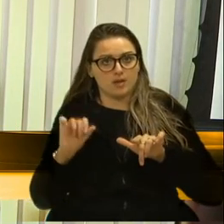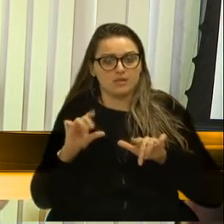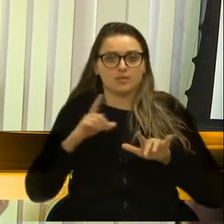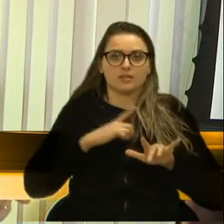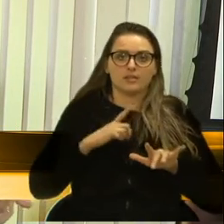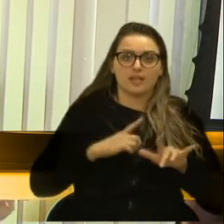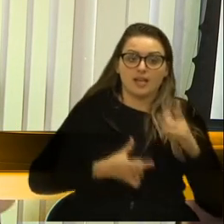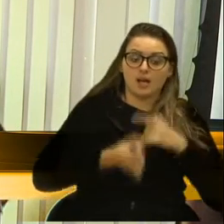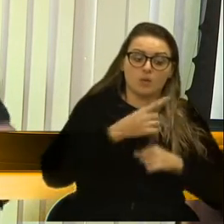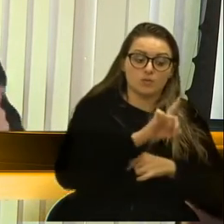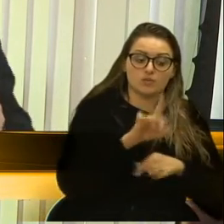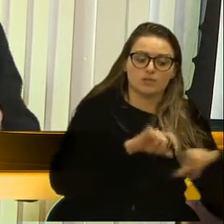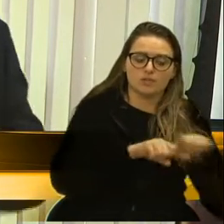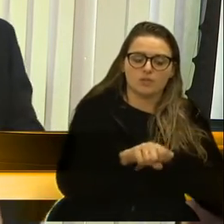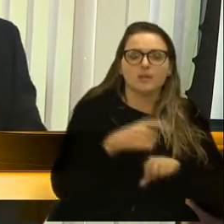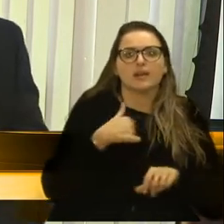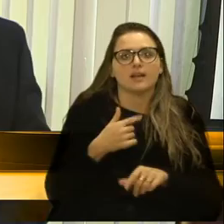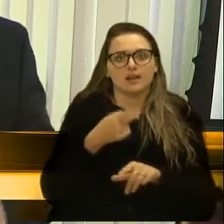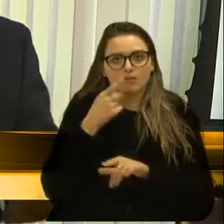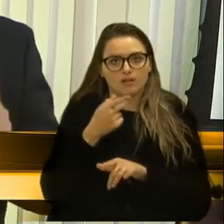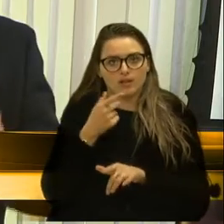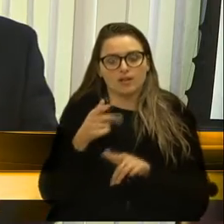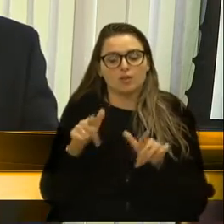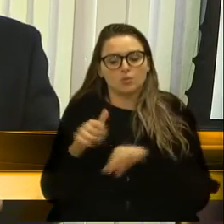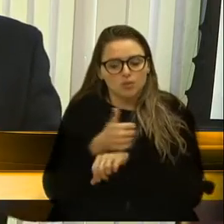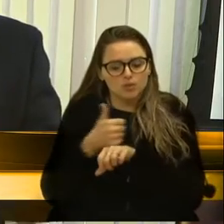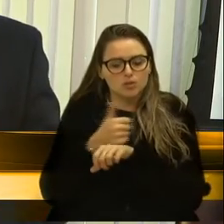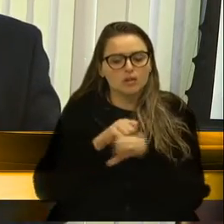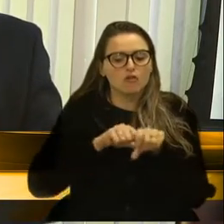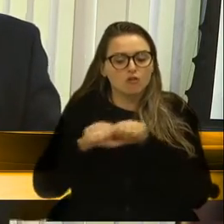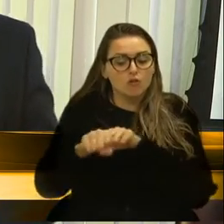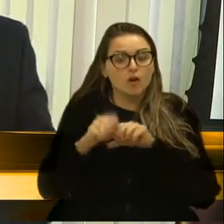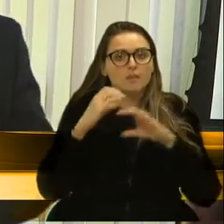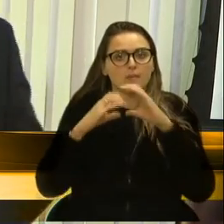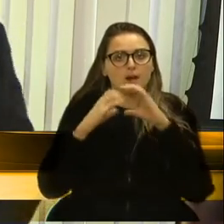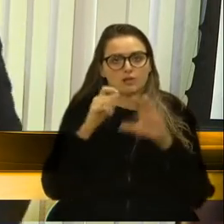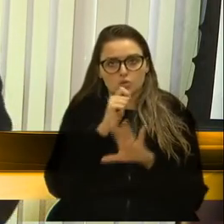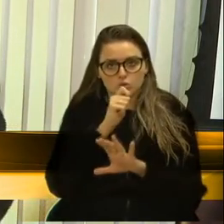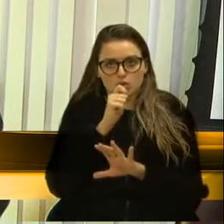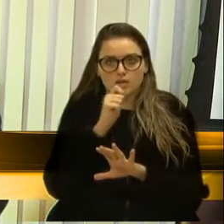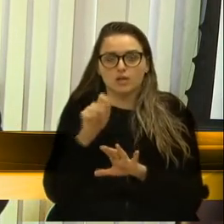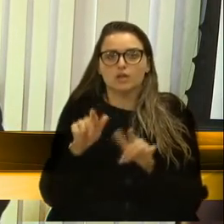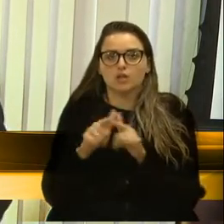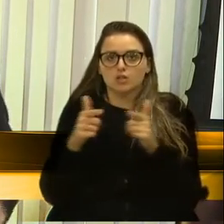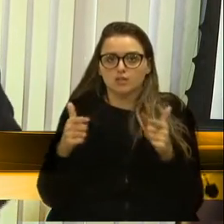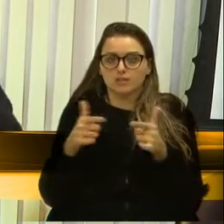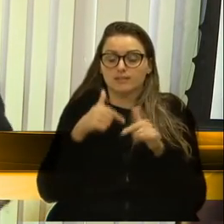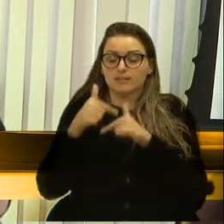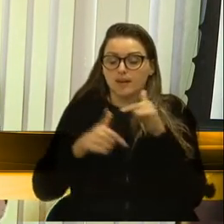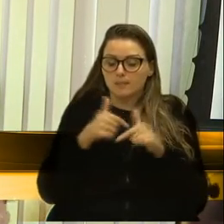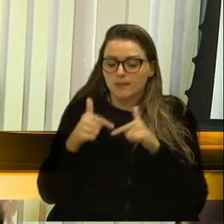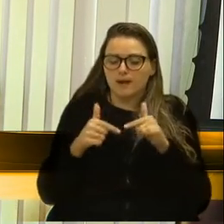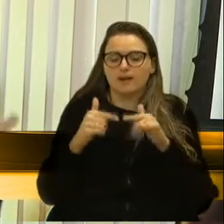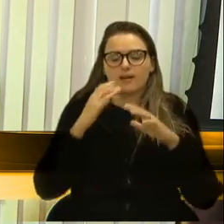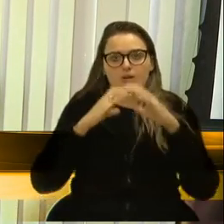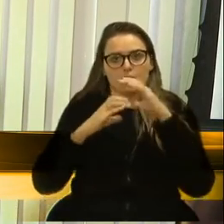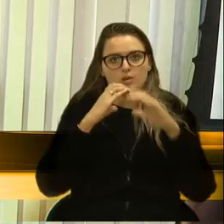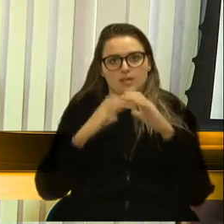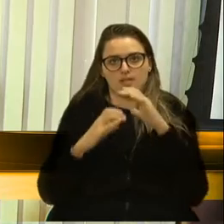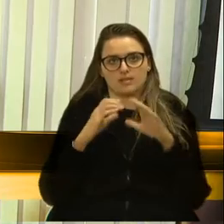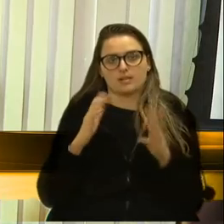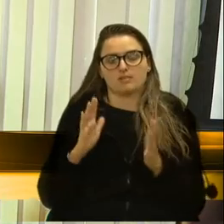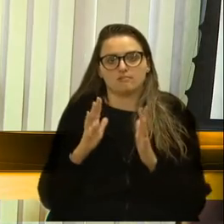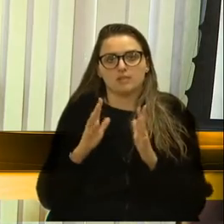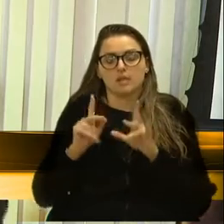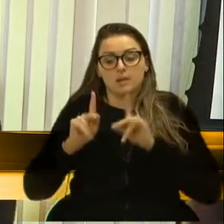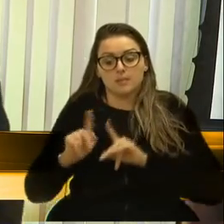de comunicação. Eu estou falando de jornalista diplomado, porque jornalista diplomado é o jornalista que tem que trabalhar no veículo de comunicação. Bicão não tem